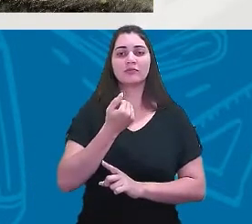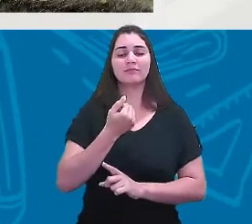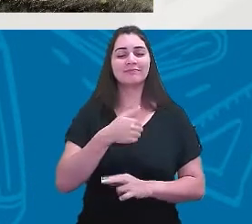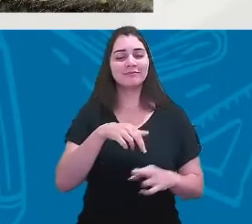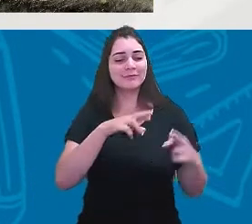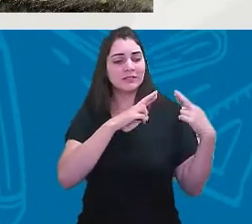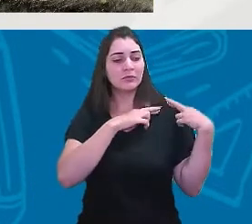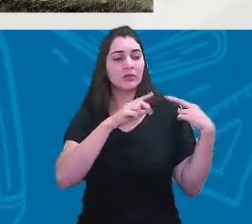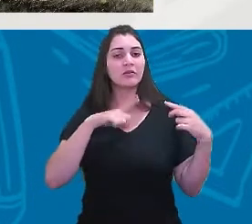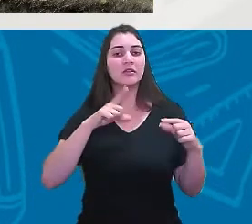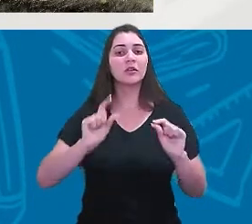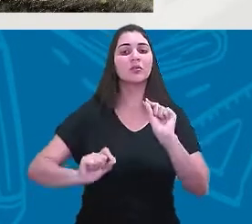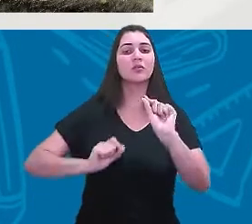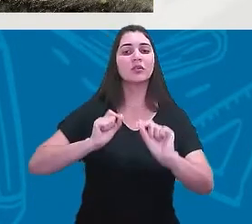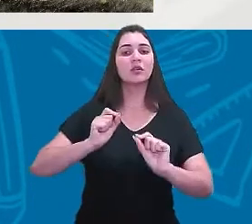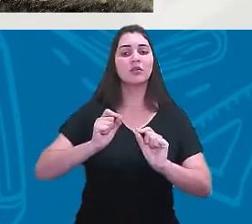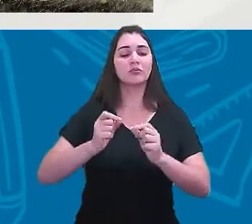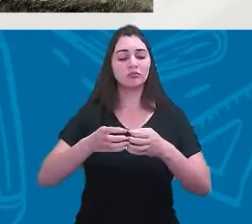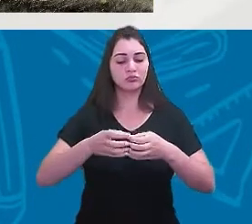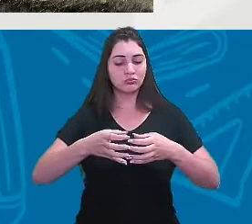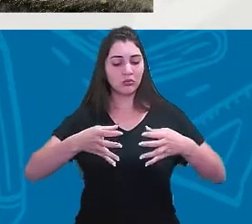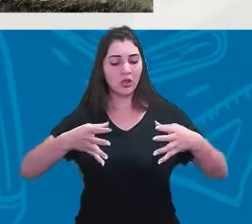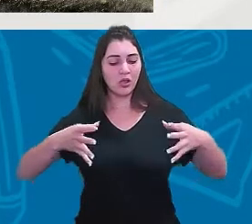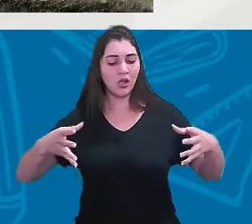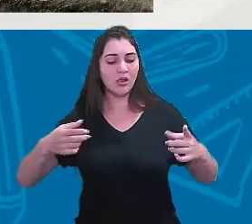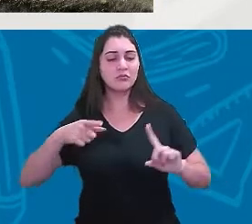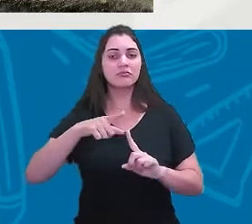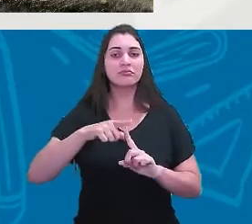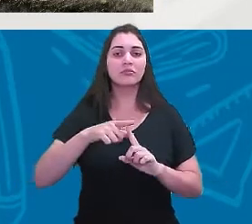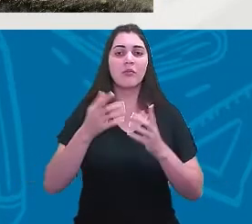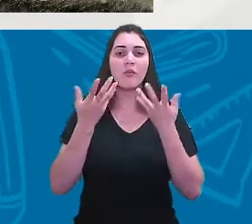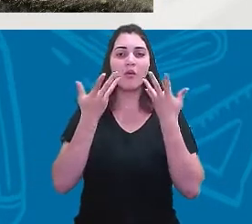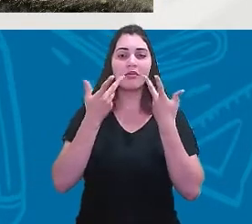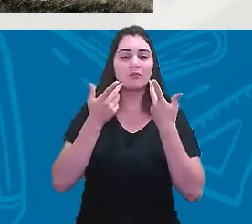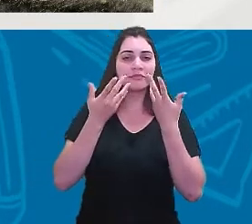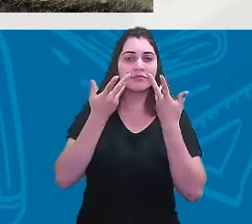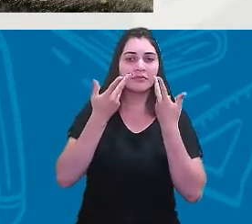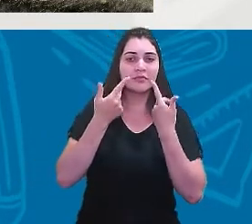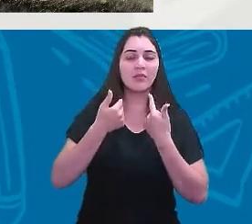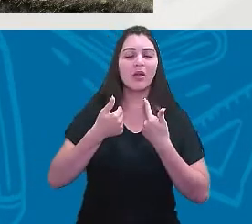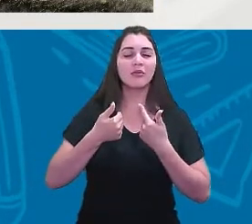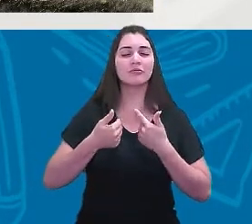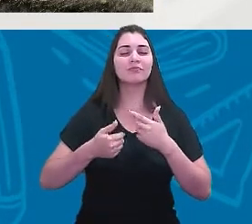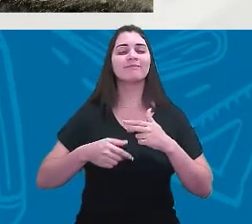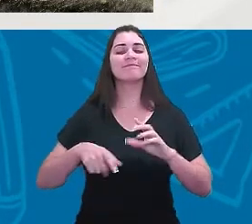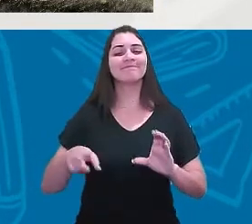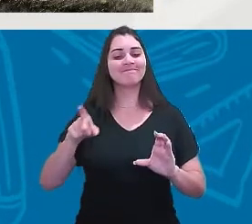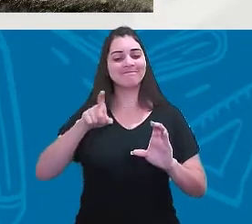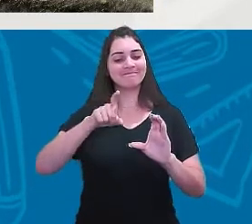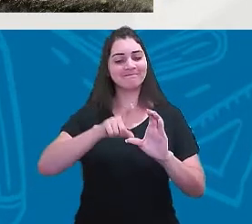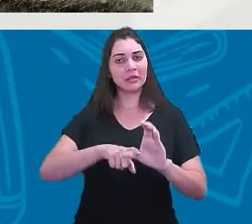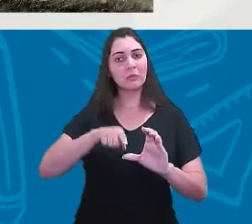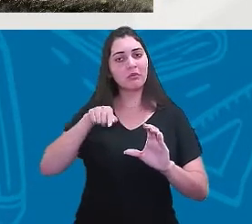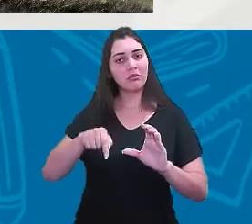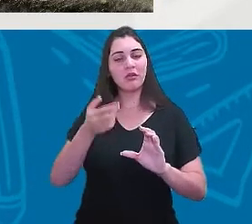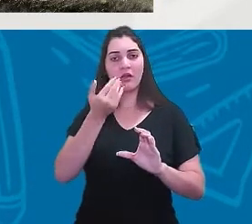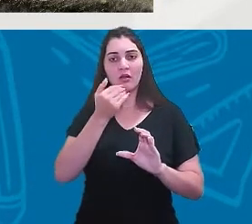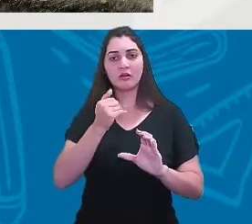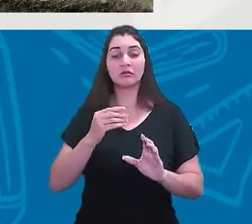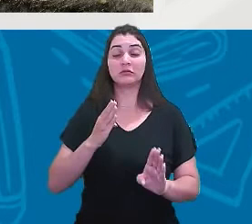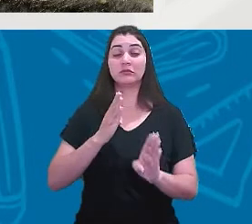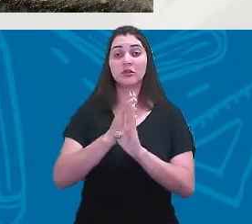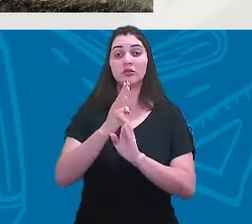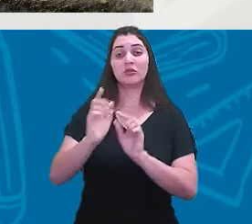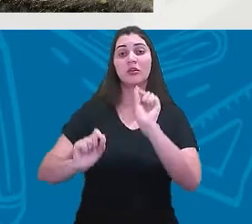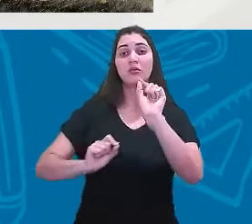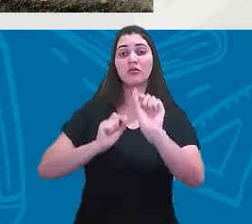obrigatoriamente eu vou poder ter uma grande quantidade de espécies, né, que dependem ali daquele recurso alimentar. Tá certo? Então a gente vai encontrar